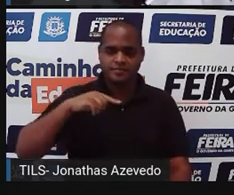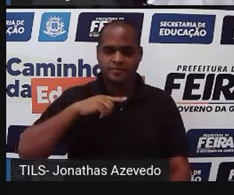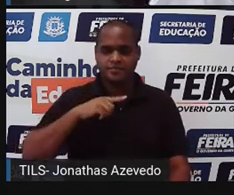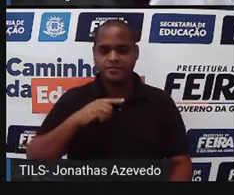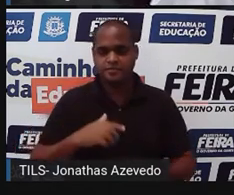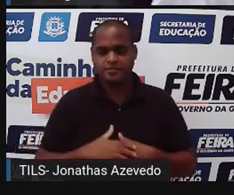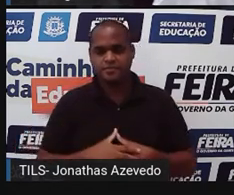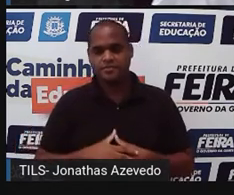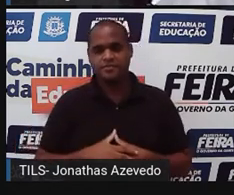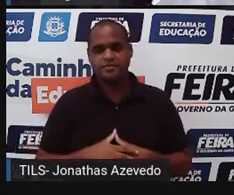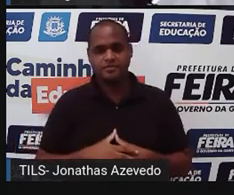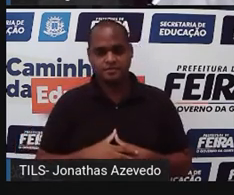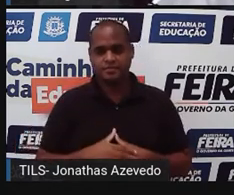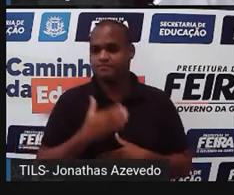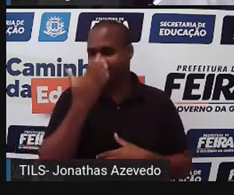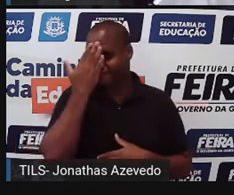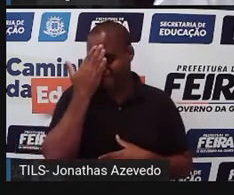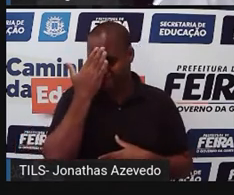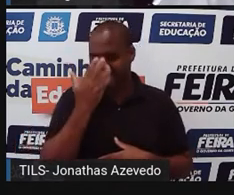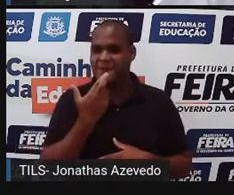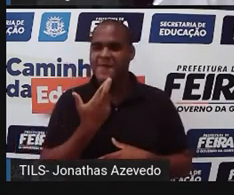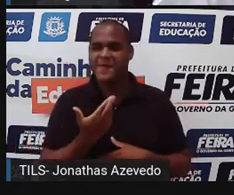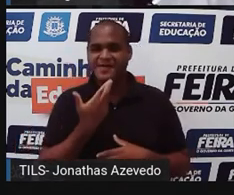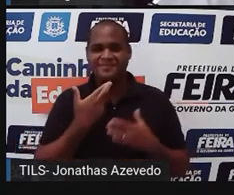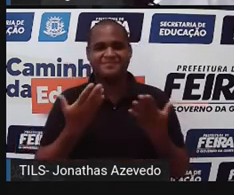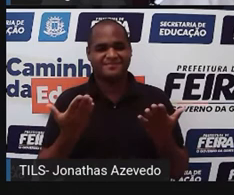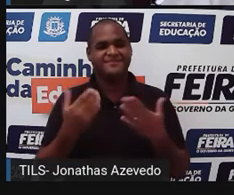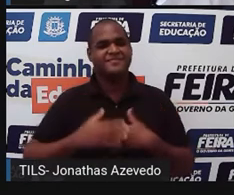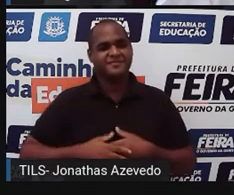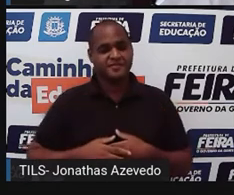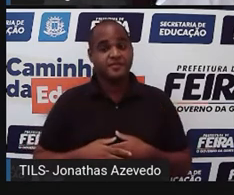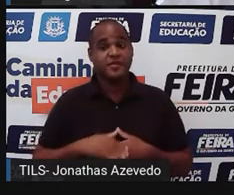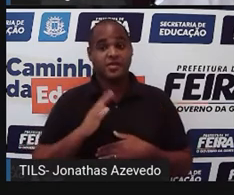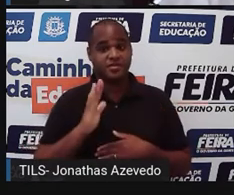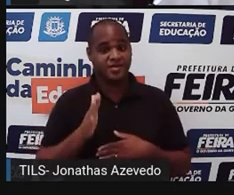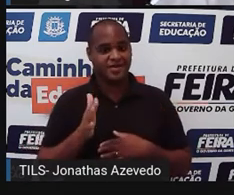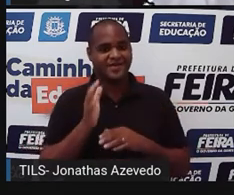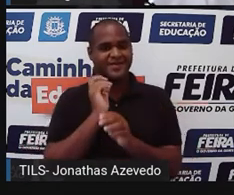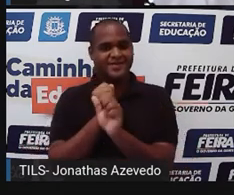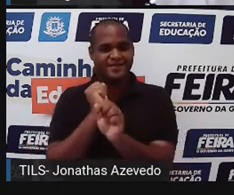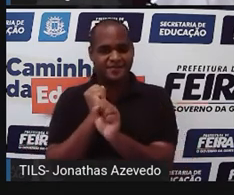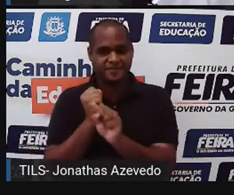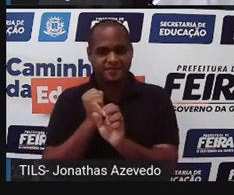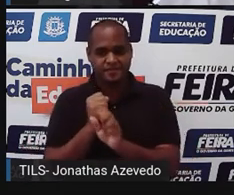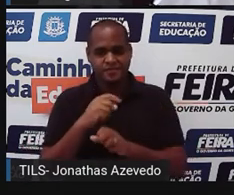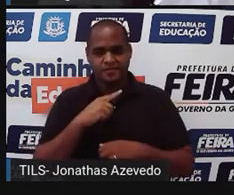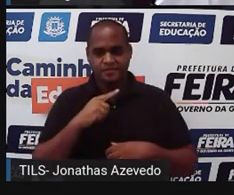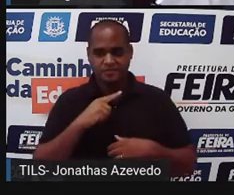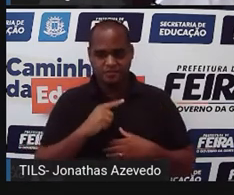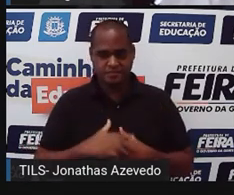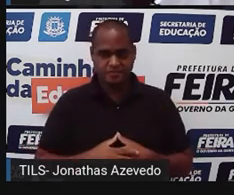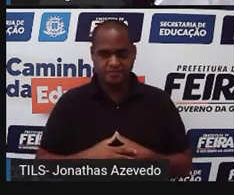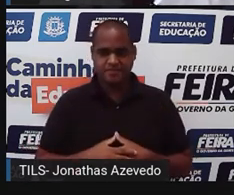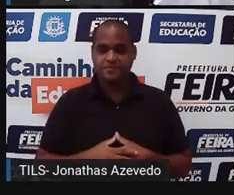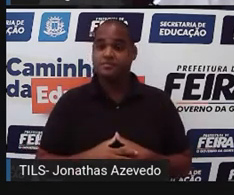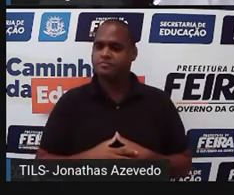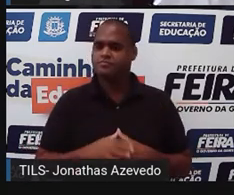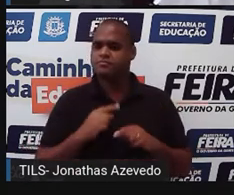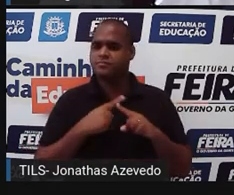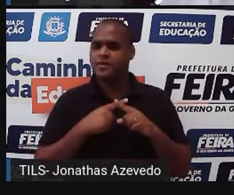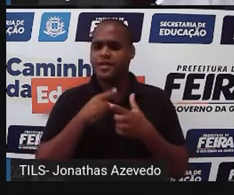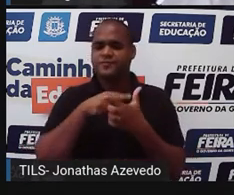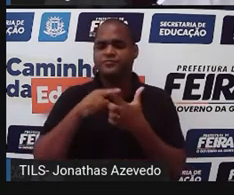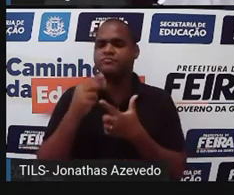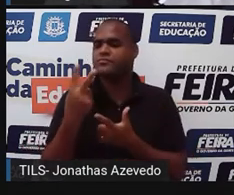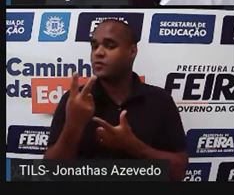e a gente já sabe quanto dá isso aí que a gente fez esse cálculo e depois dividir por dois porque por